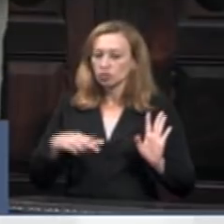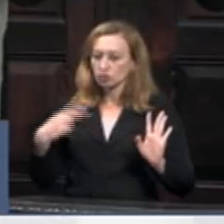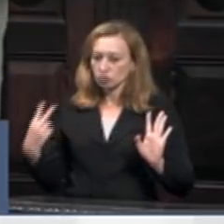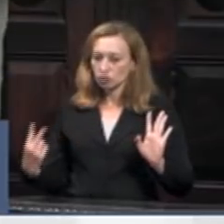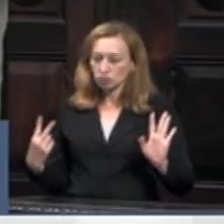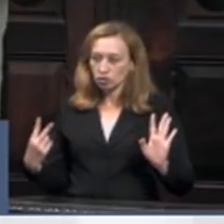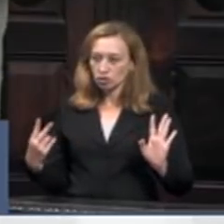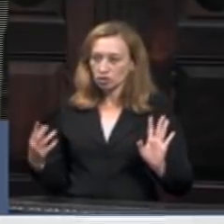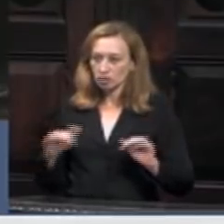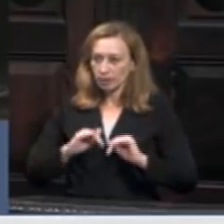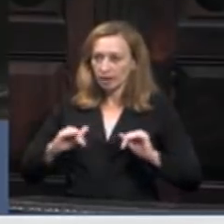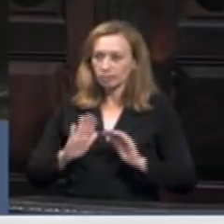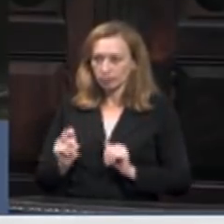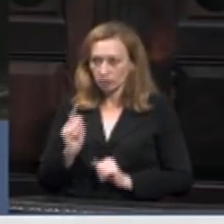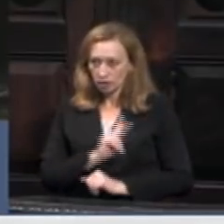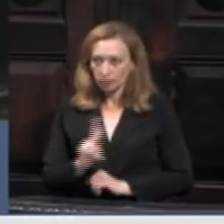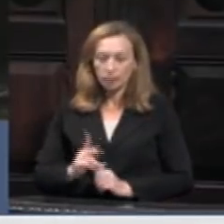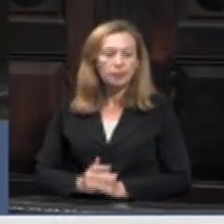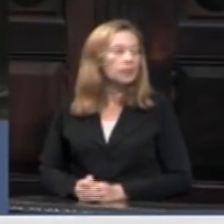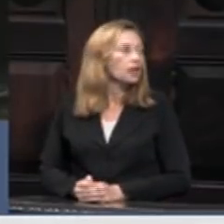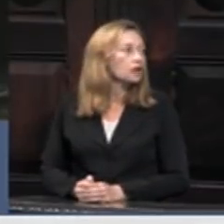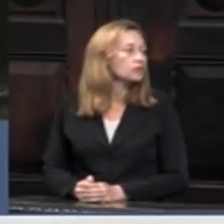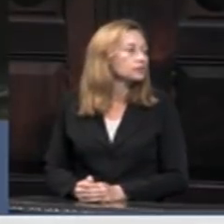abrindo mão. É isso.